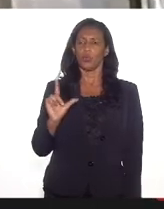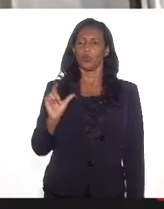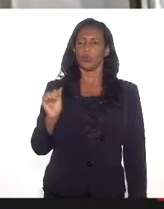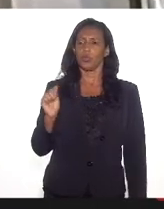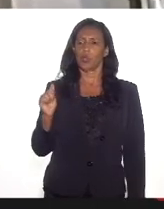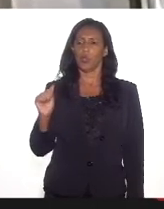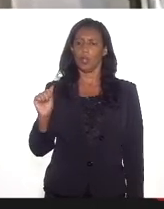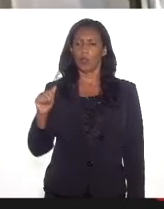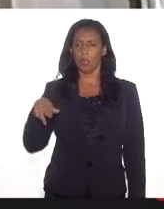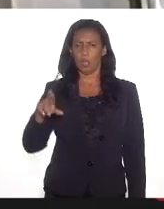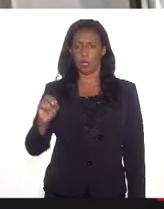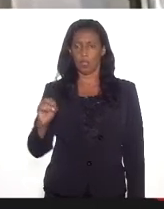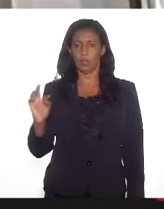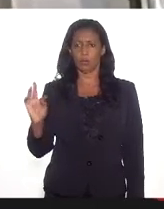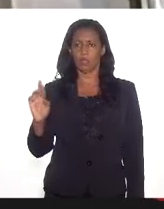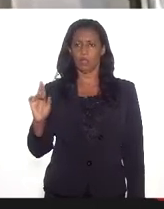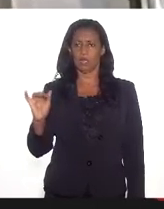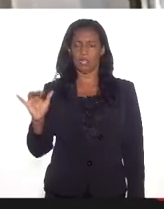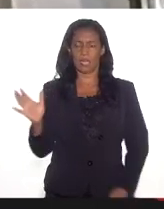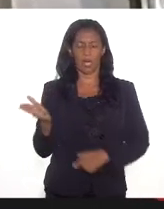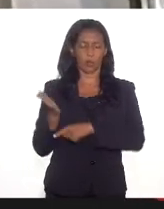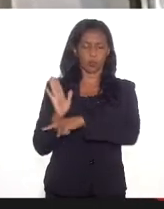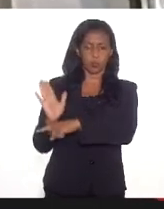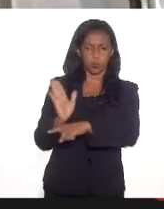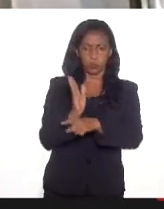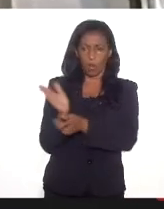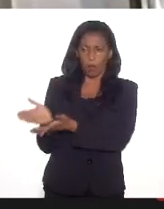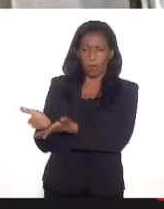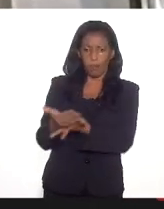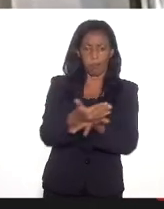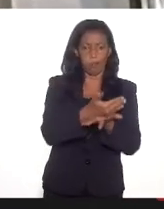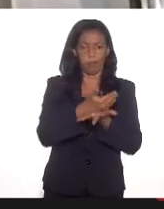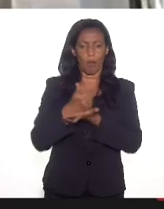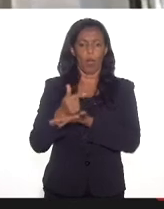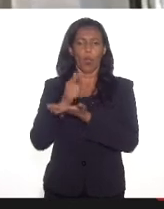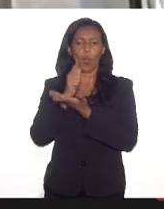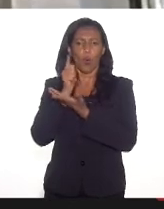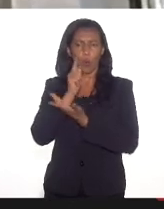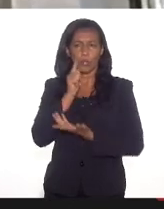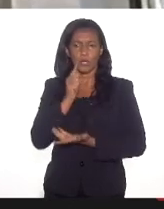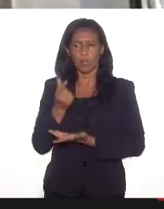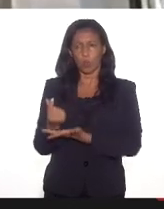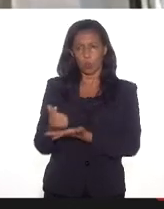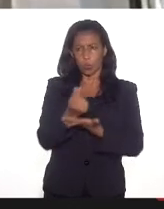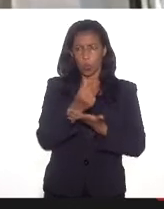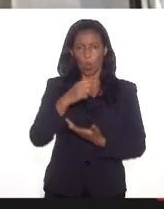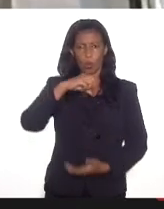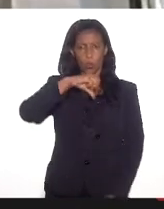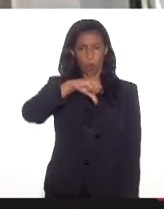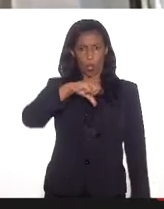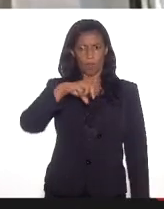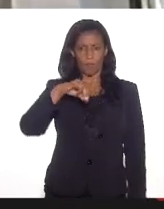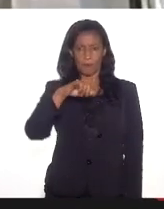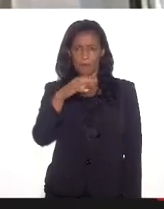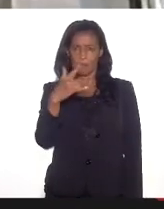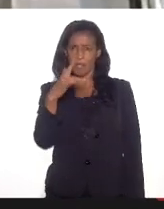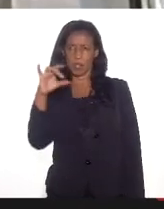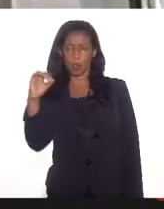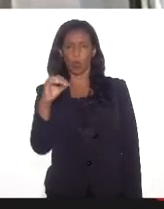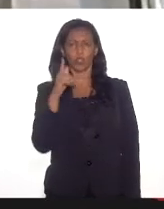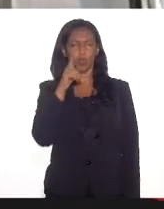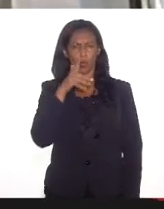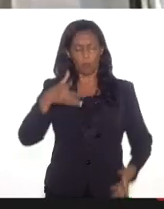começamos a arrecadar recursos já alcançamos 11 milhões já distribuímos 30 mil